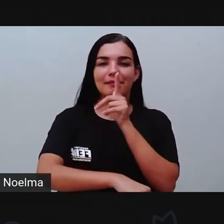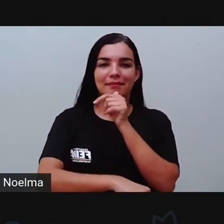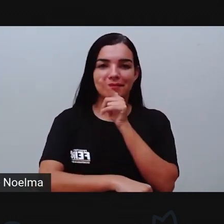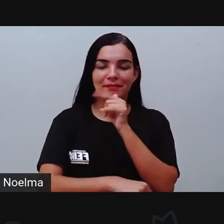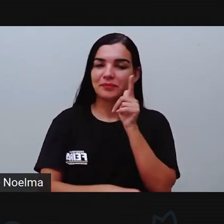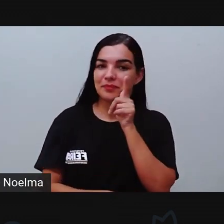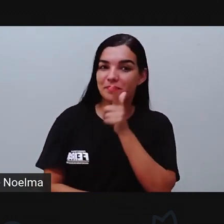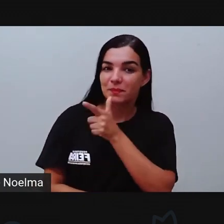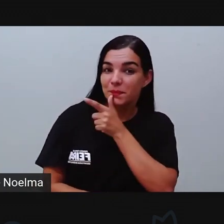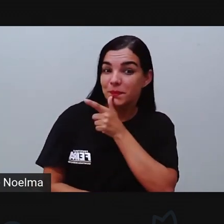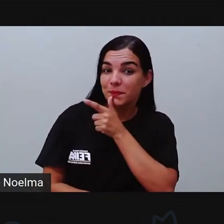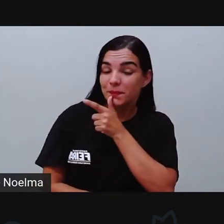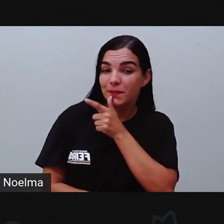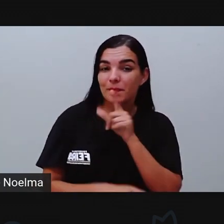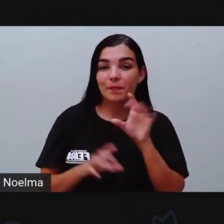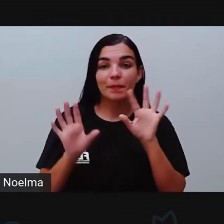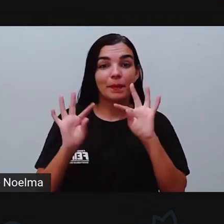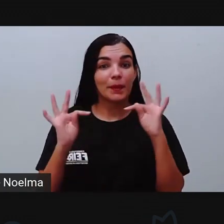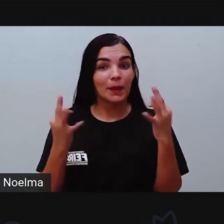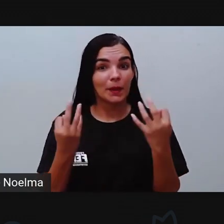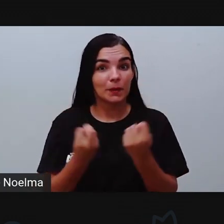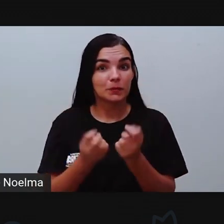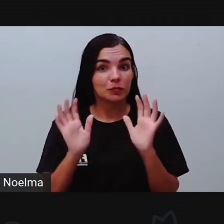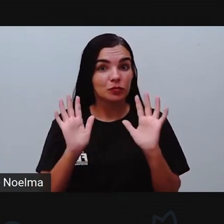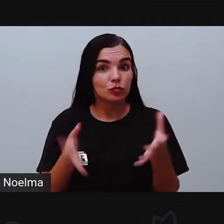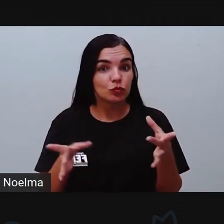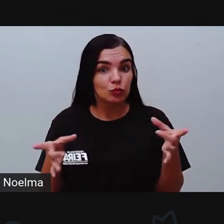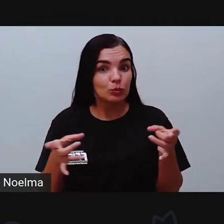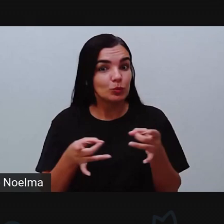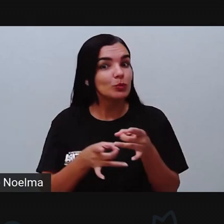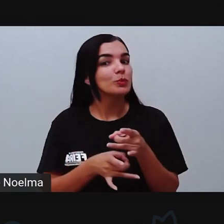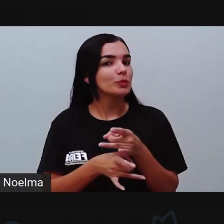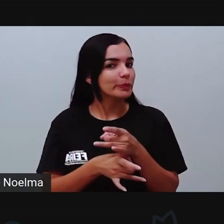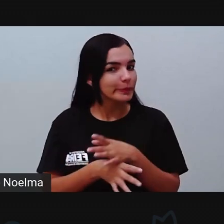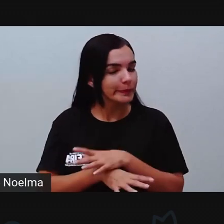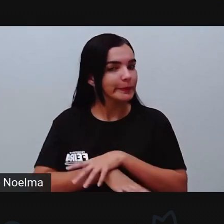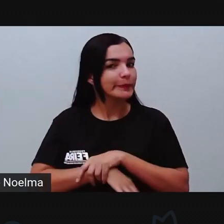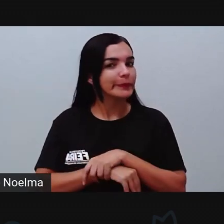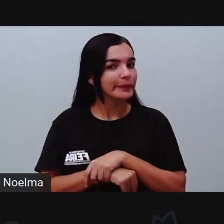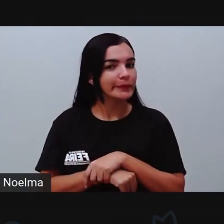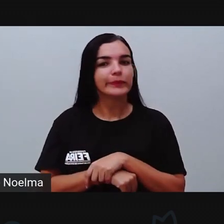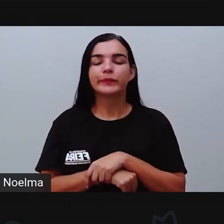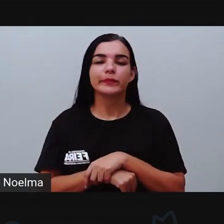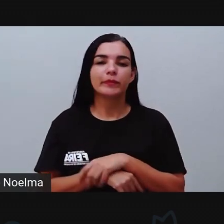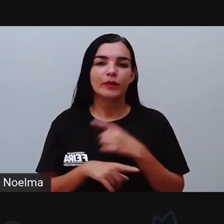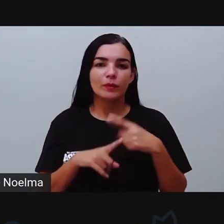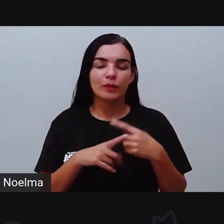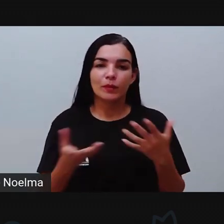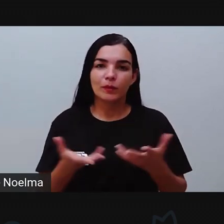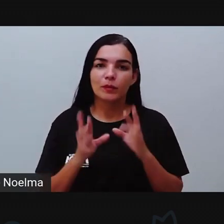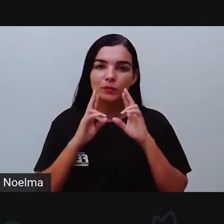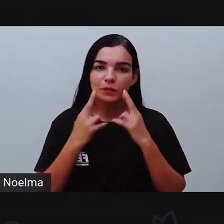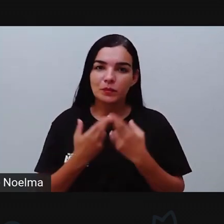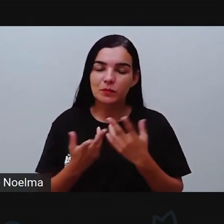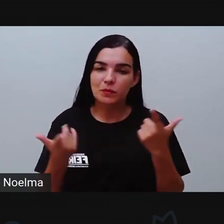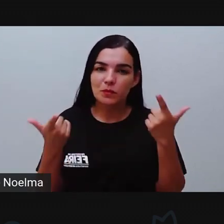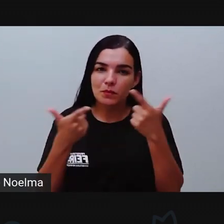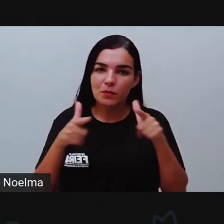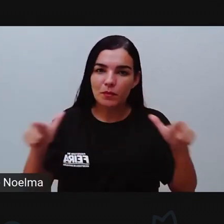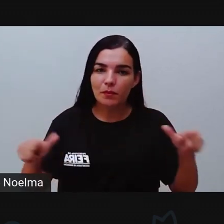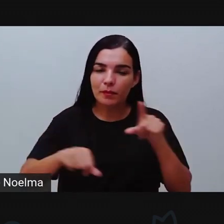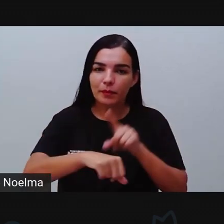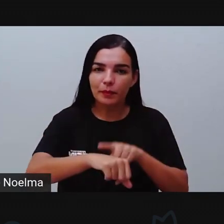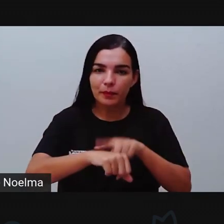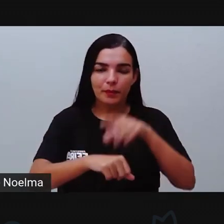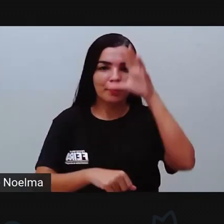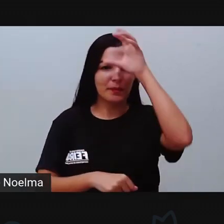fazer um lanchinho? E tudo o que vocês tinham para fazer? Espero que vocês já tenham feito tudo isso, porque nós estamos aqui reunidos para mais um